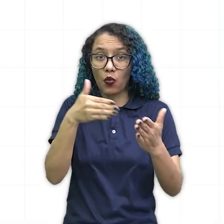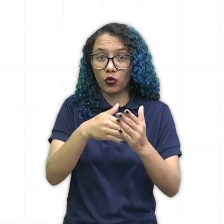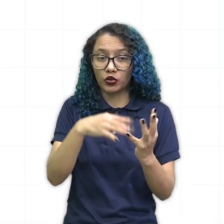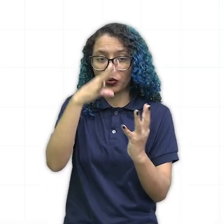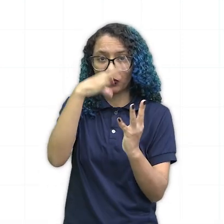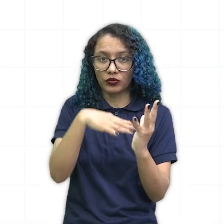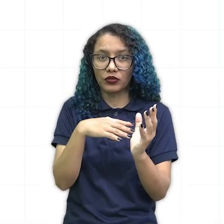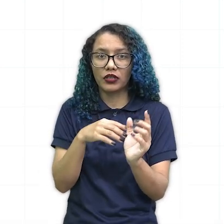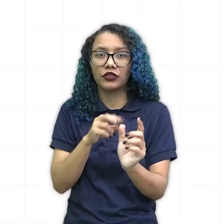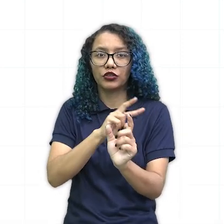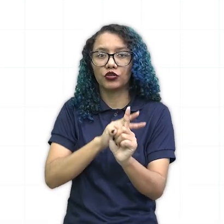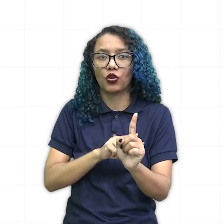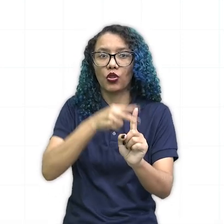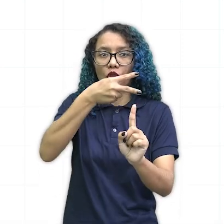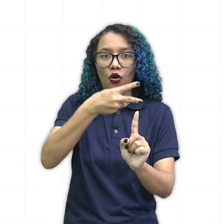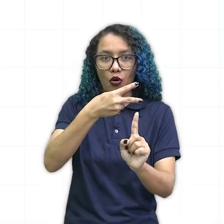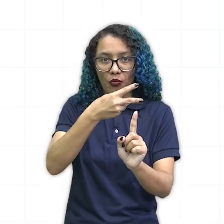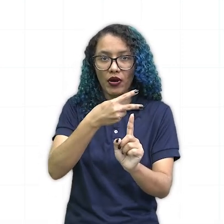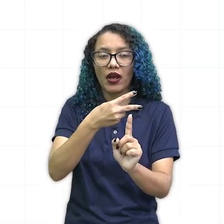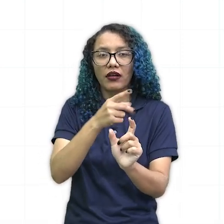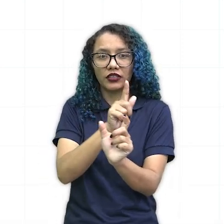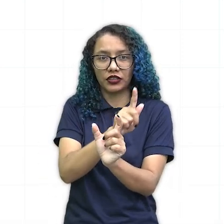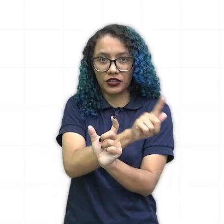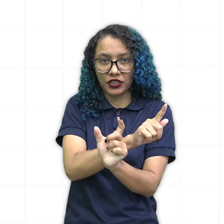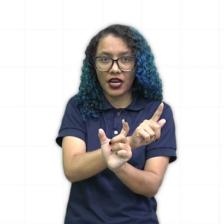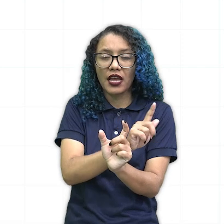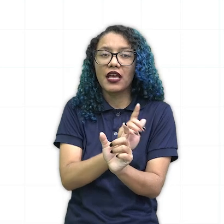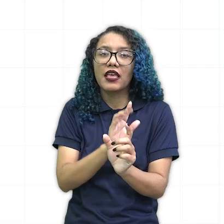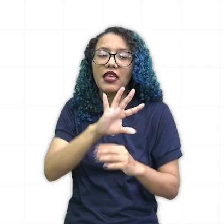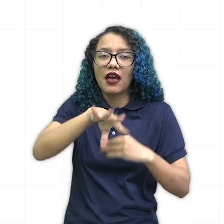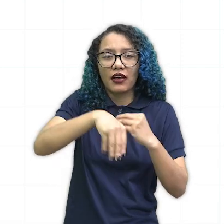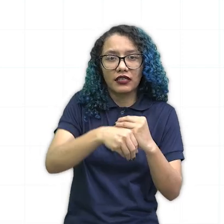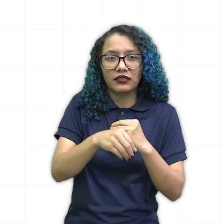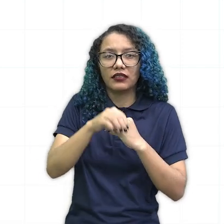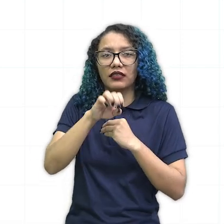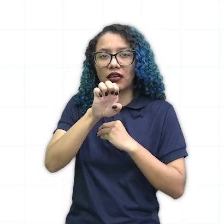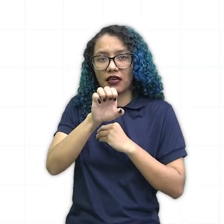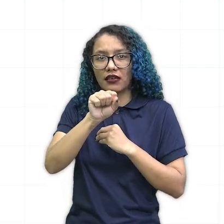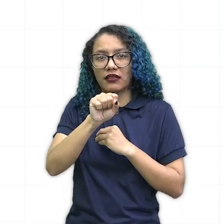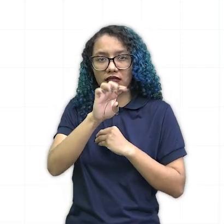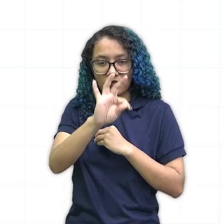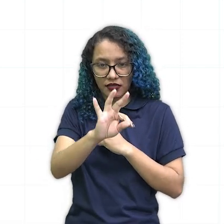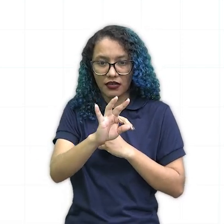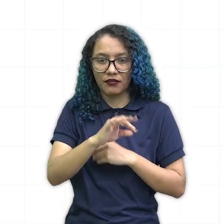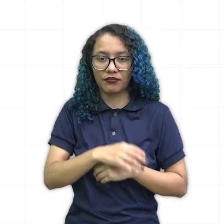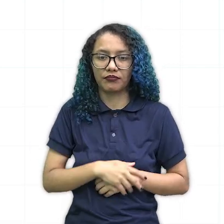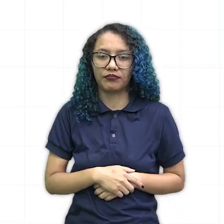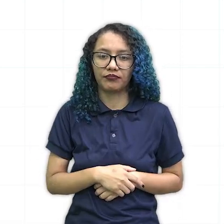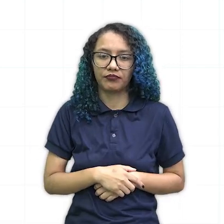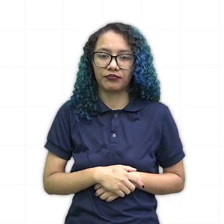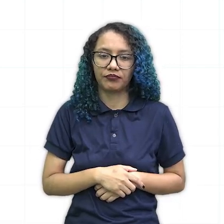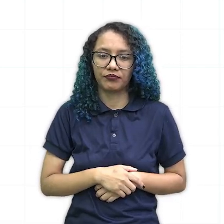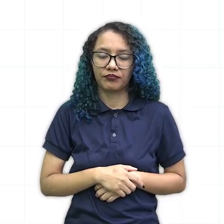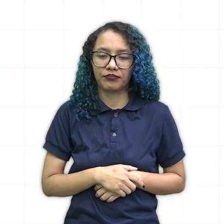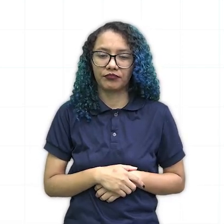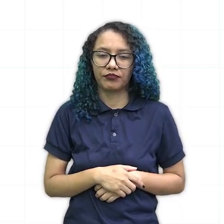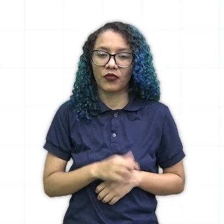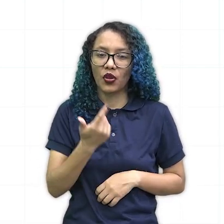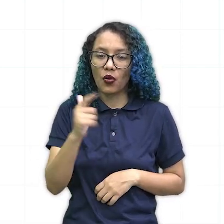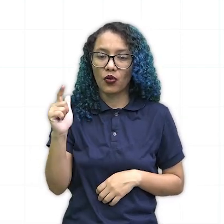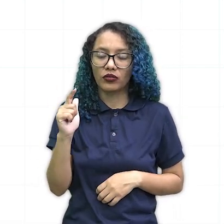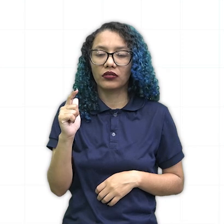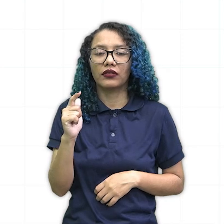e acrescento EST, ok? Vamos para a próxima, então. Aqui está falando assim, que a Torre Eiffel